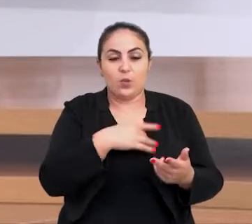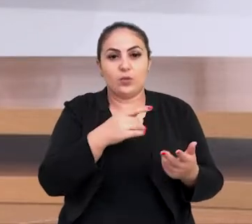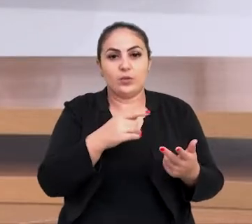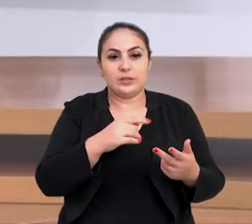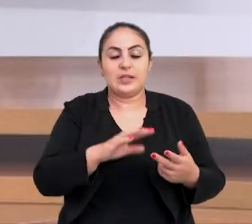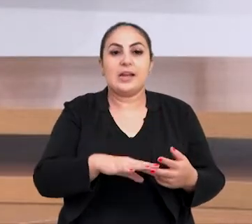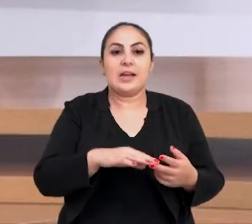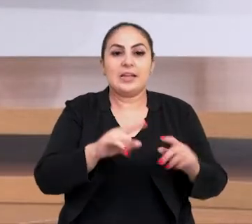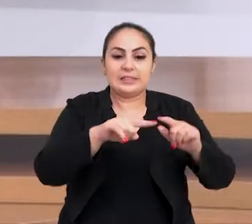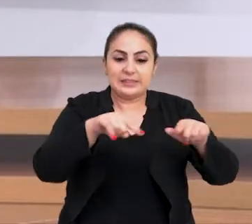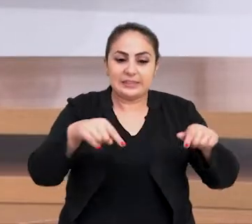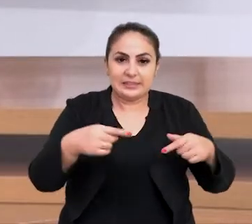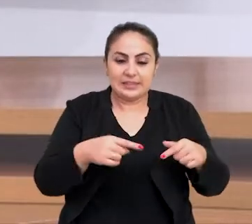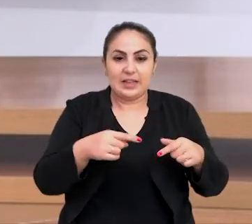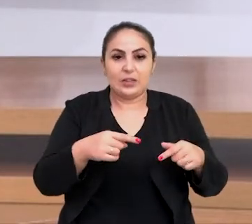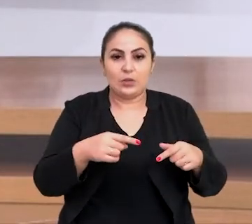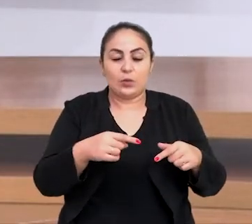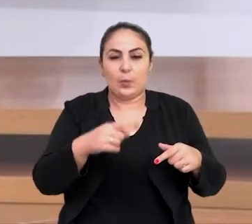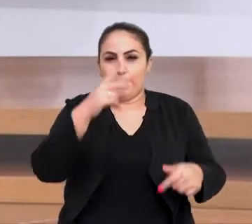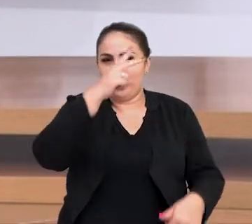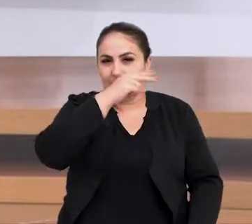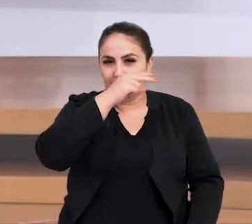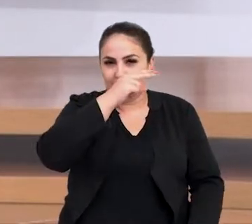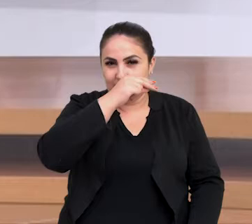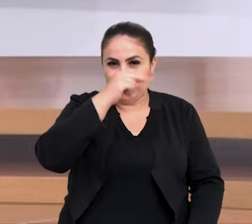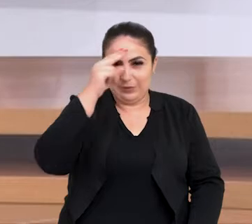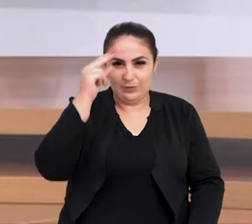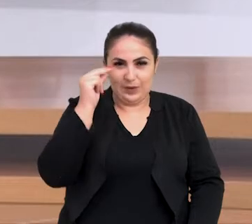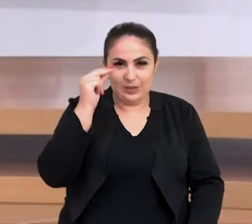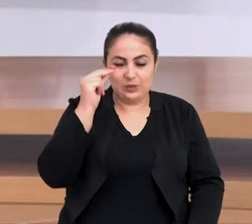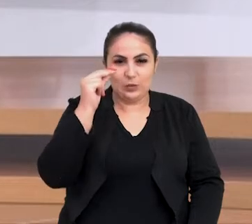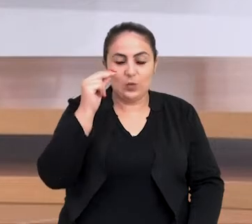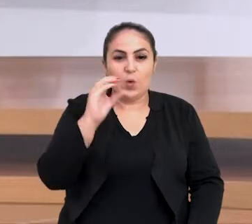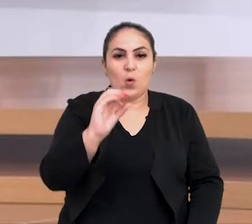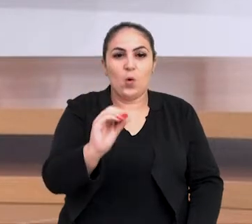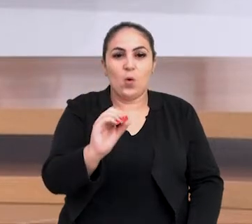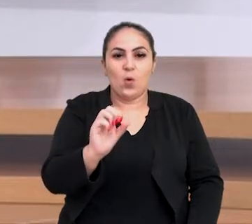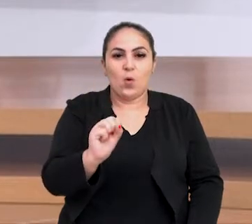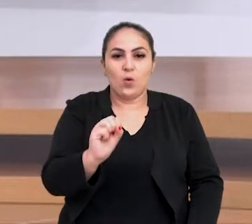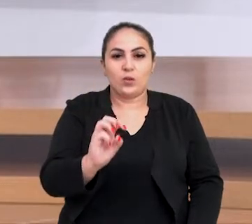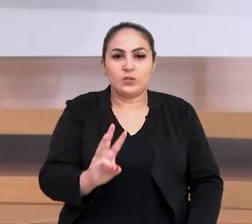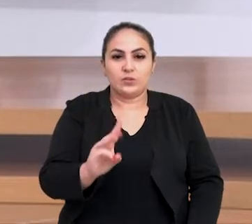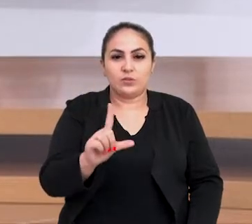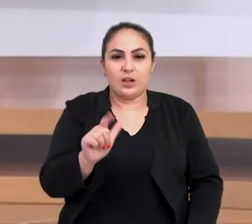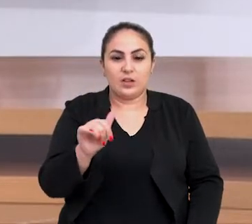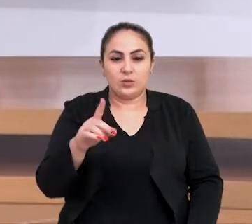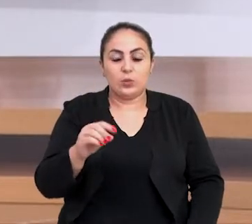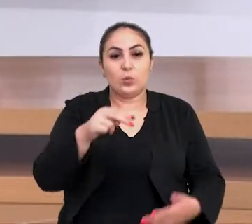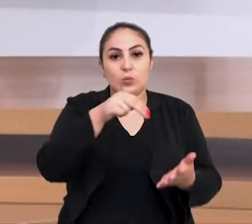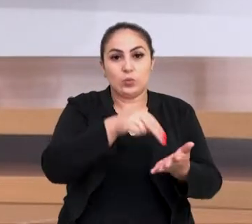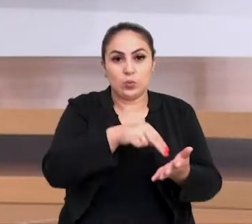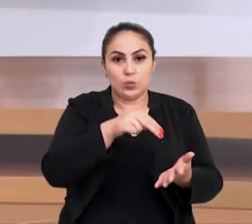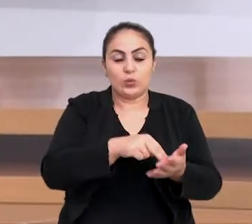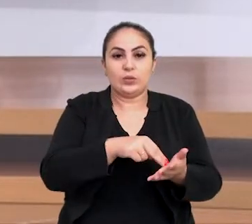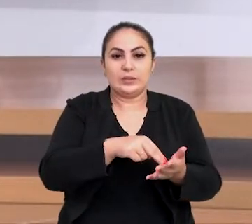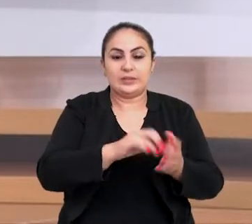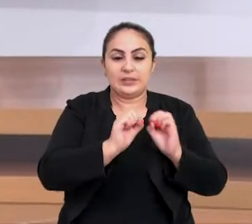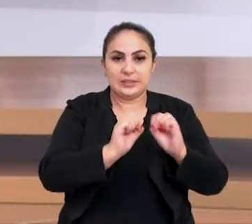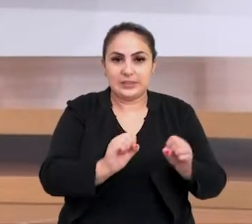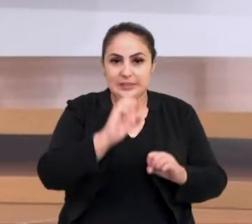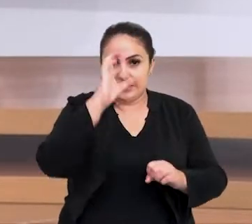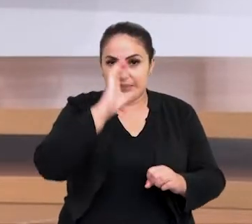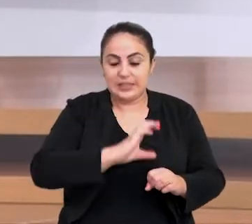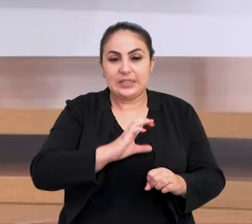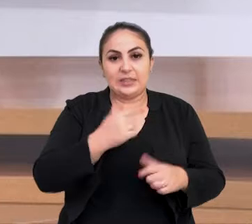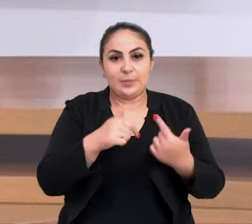Saúde, no gabinete do então prefeito Oswaldo Gomes, no Núcleo de Abordagem da Secretaria de Cidadania